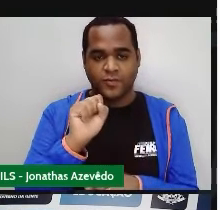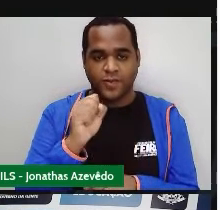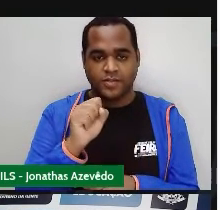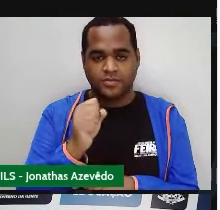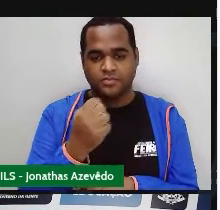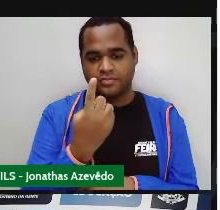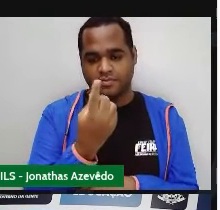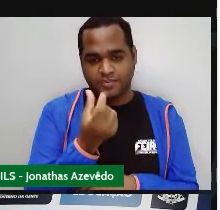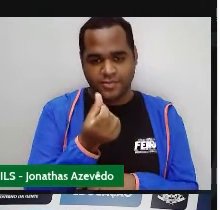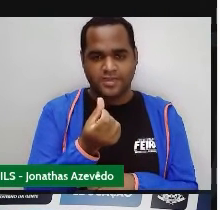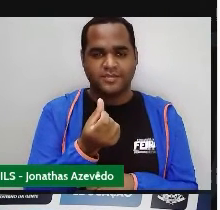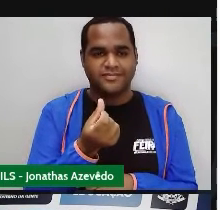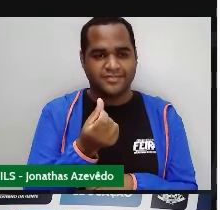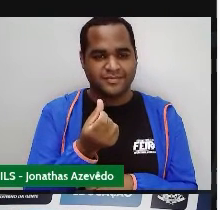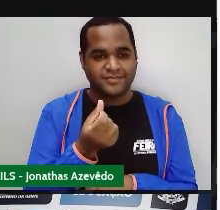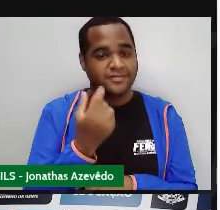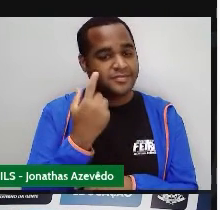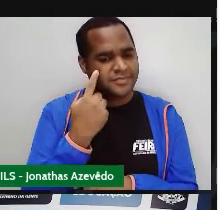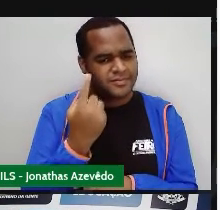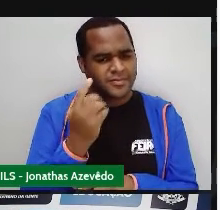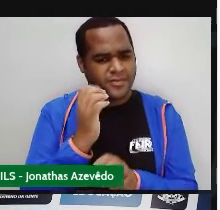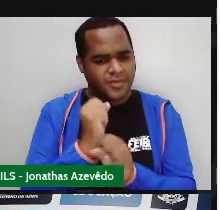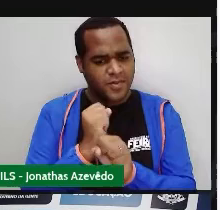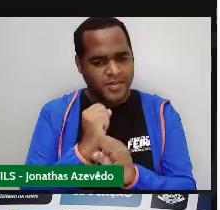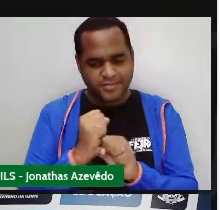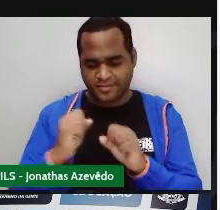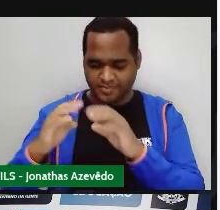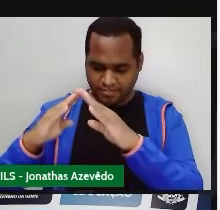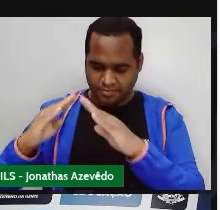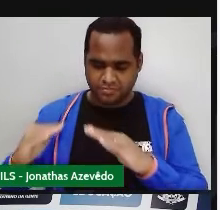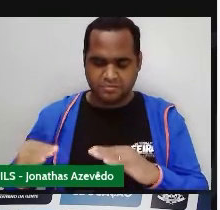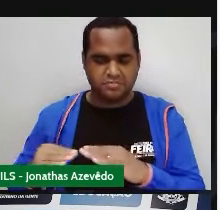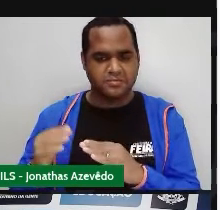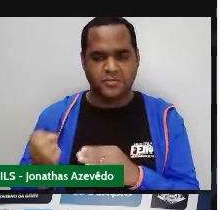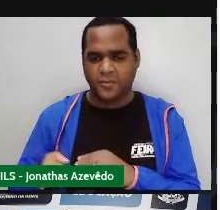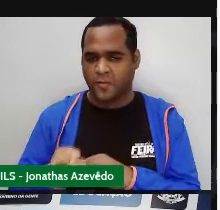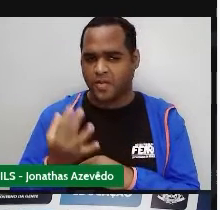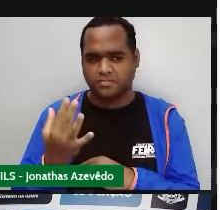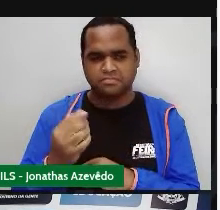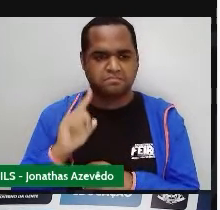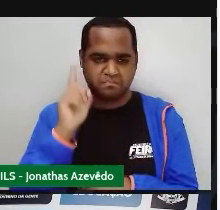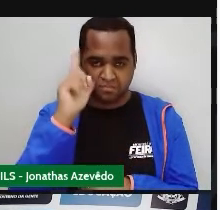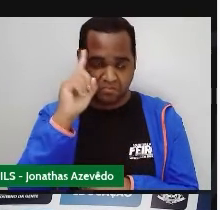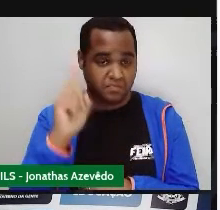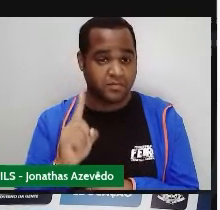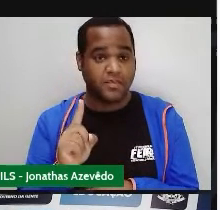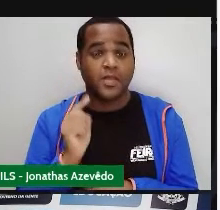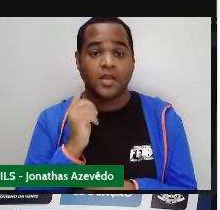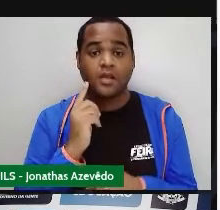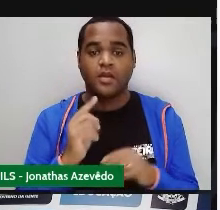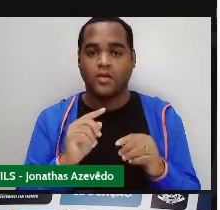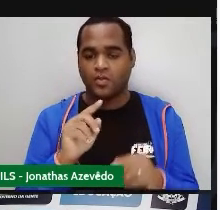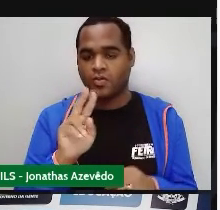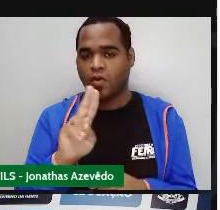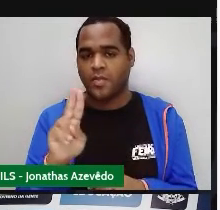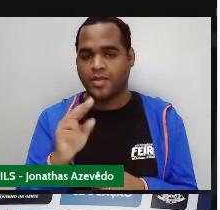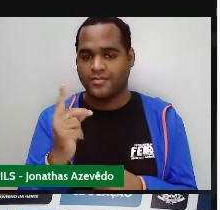16 Canudos como a gente não sabe aqui a quantidade de pirâmides vamos escrever pirâmides